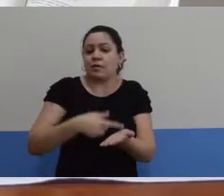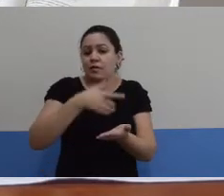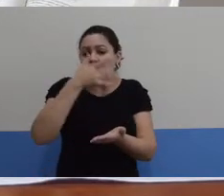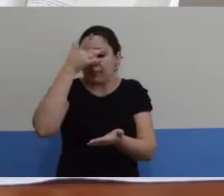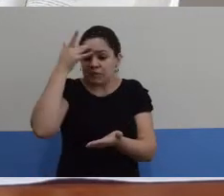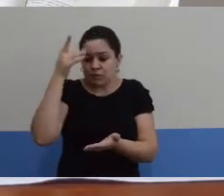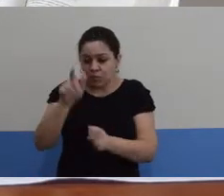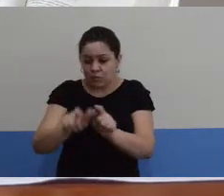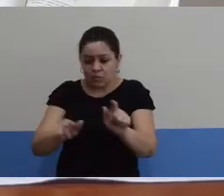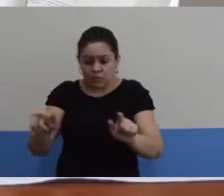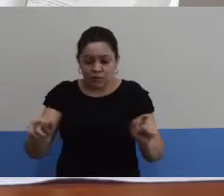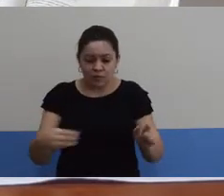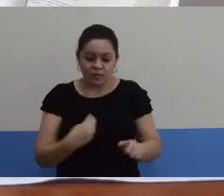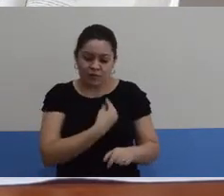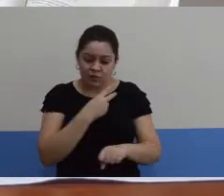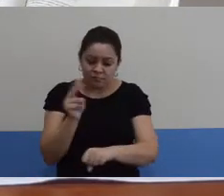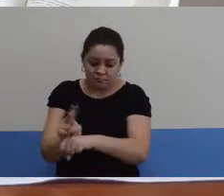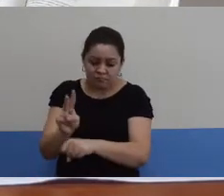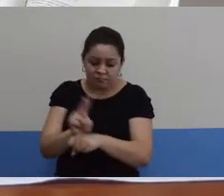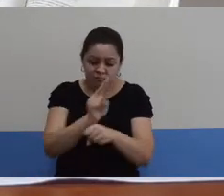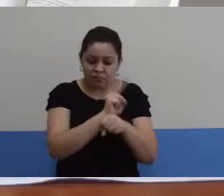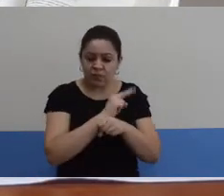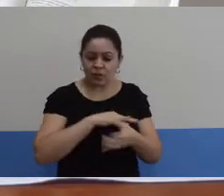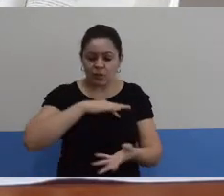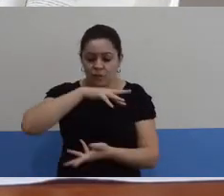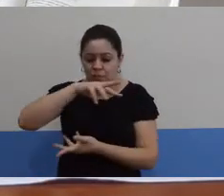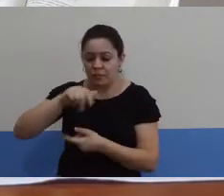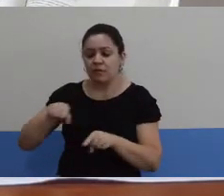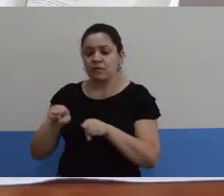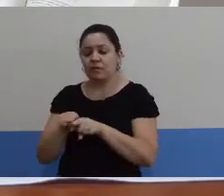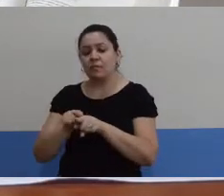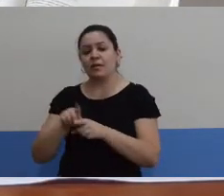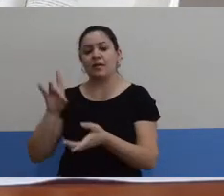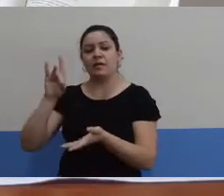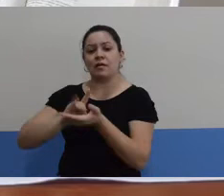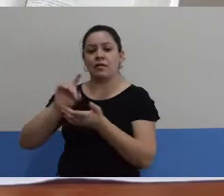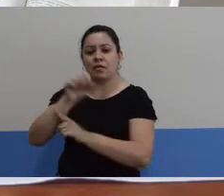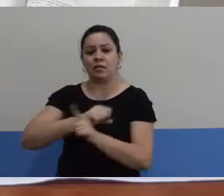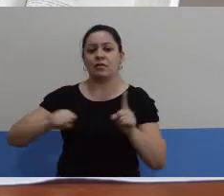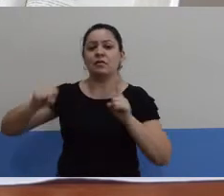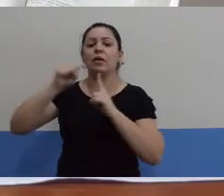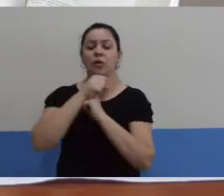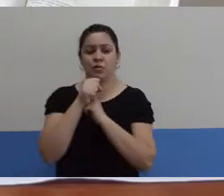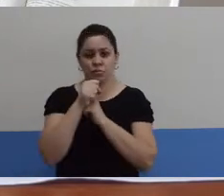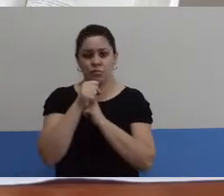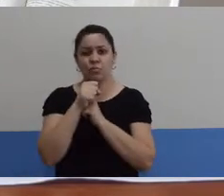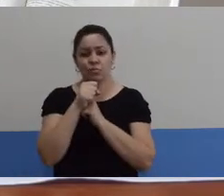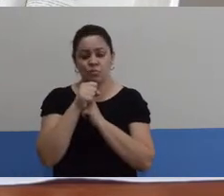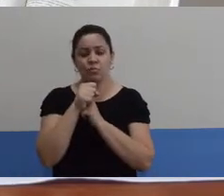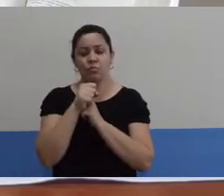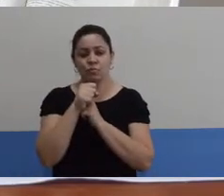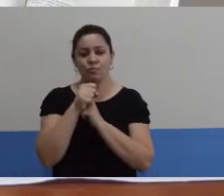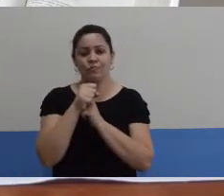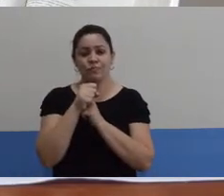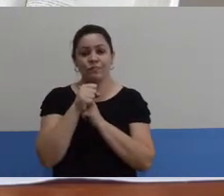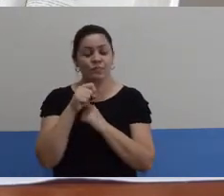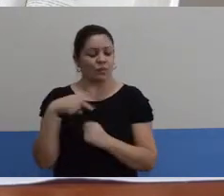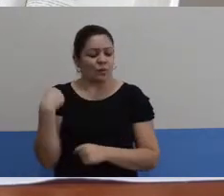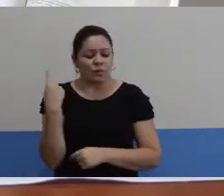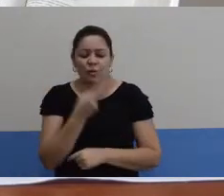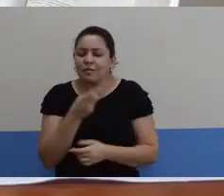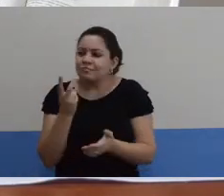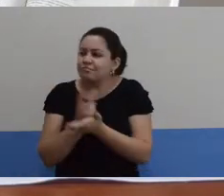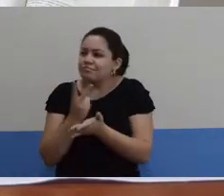do planeta, com as realidades sociais que aí estão. Nós estamos sempre atualizados na